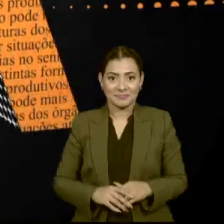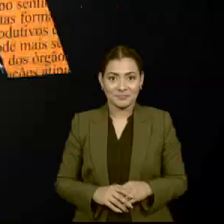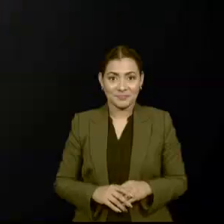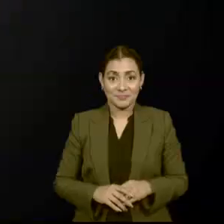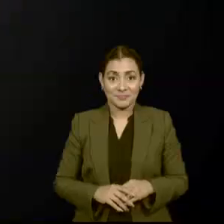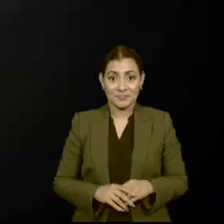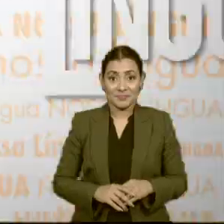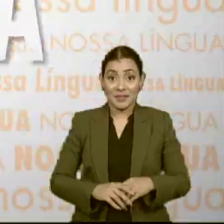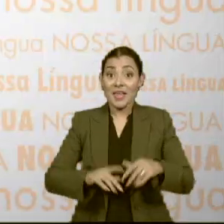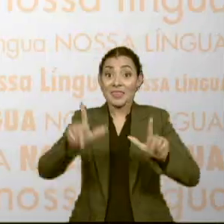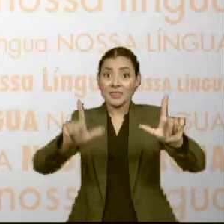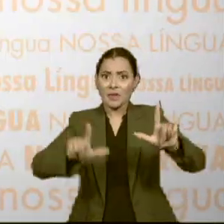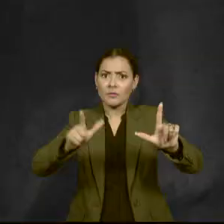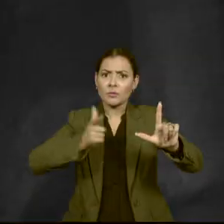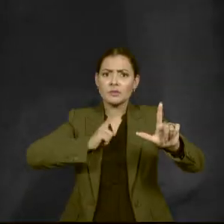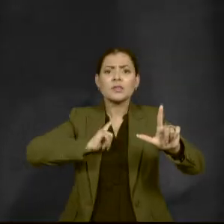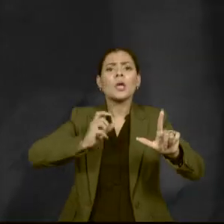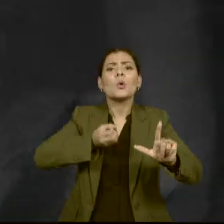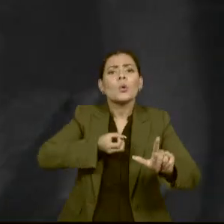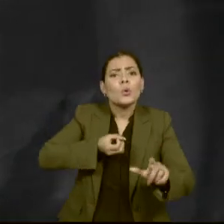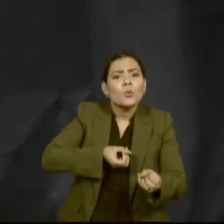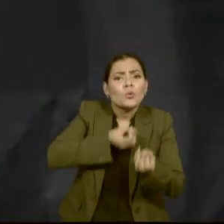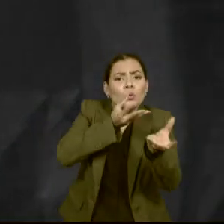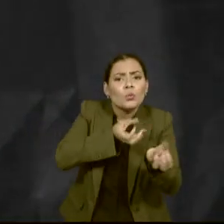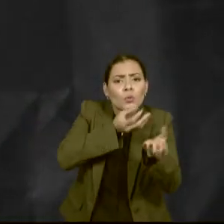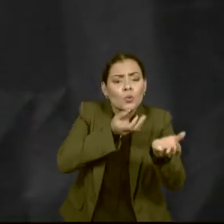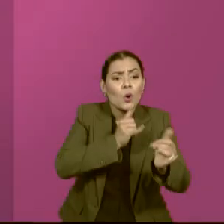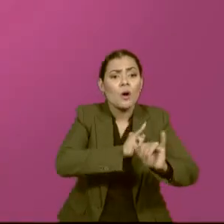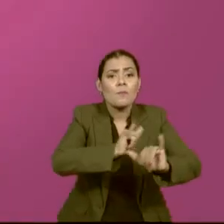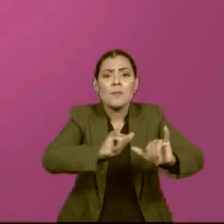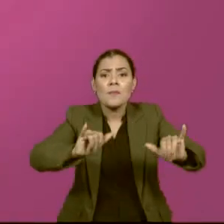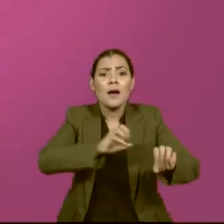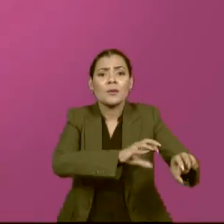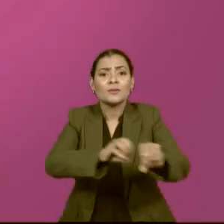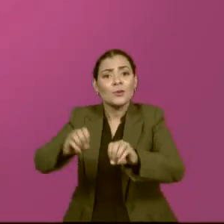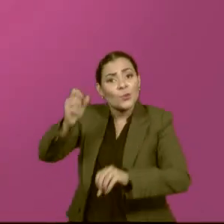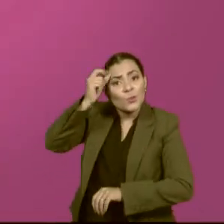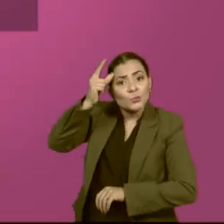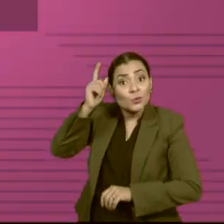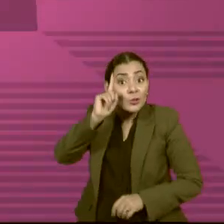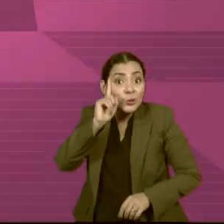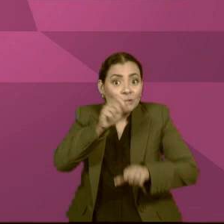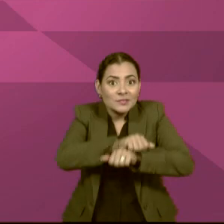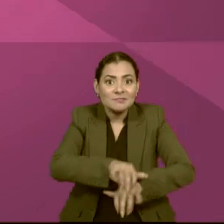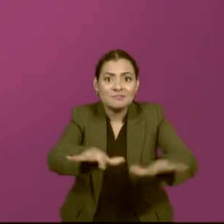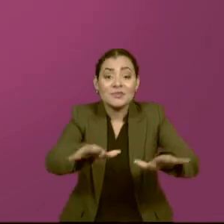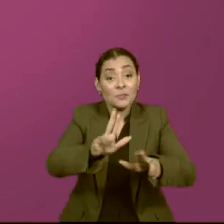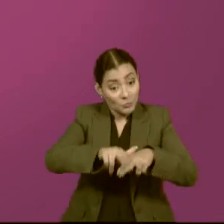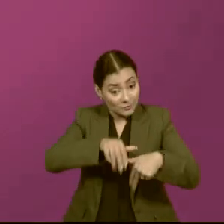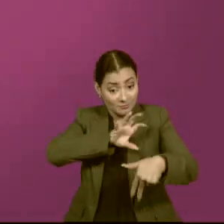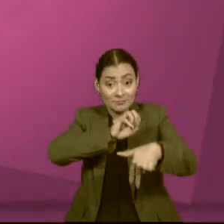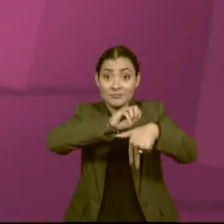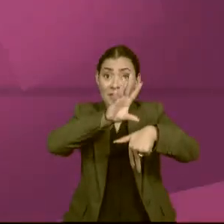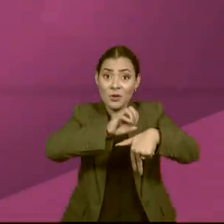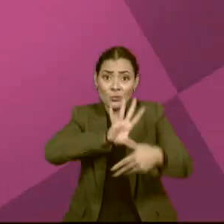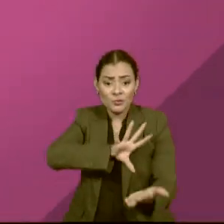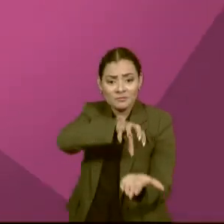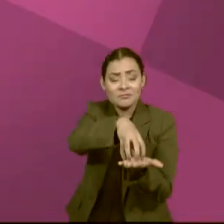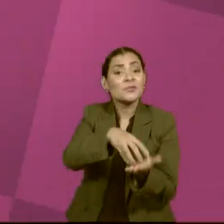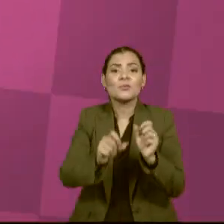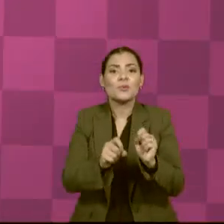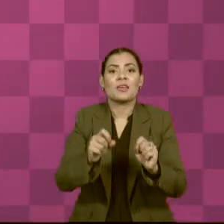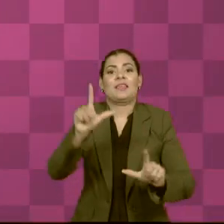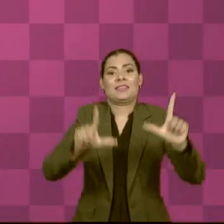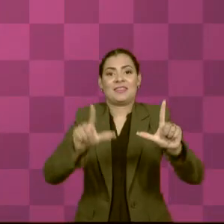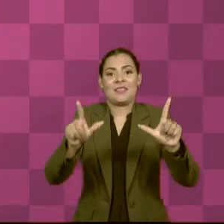A TV que leva educação e cultura para a sua casa todos os dias. A nossa fundação opera também a TV